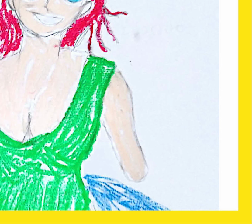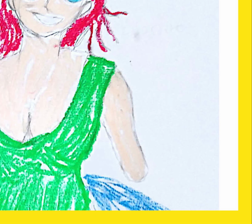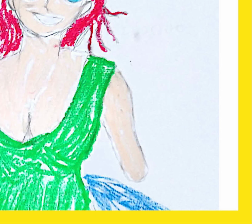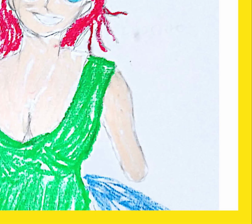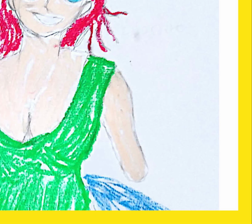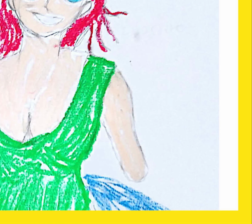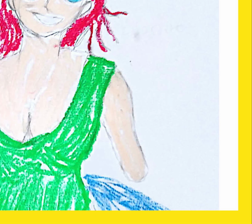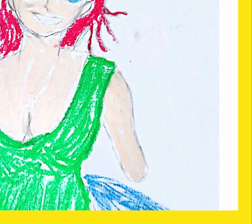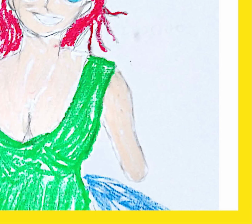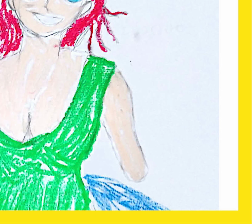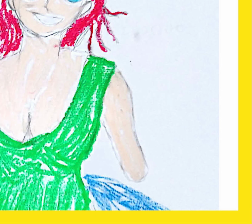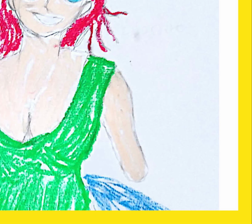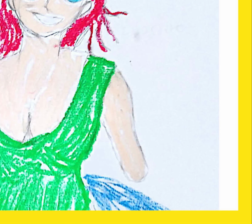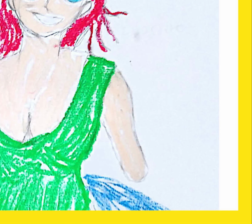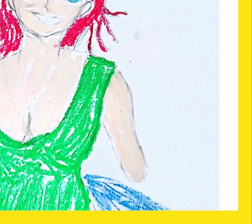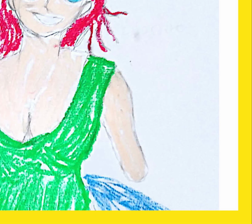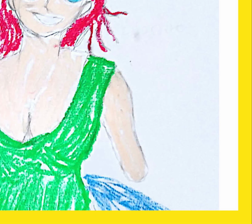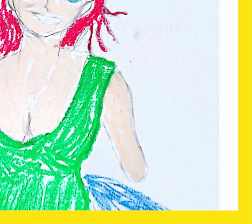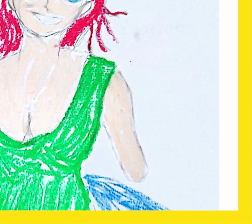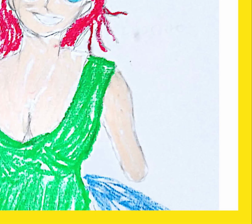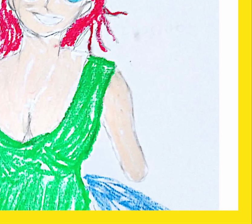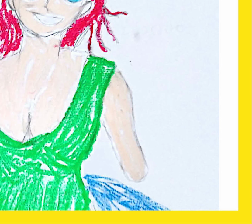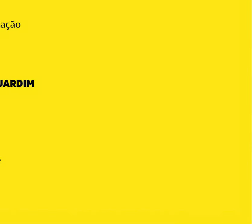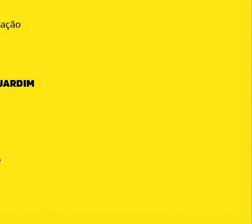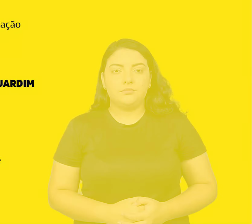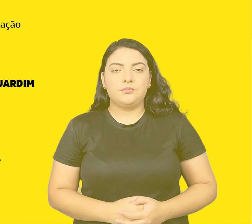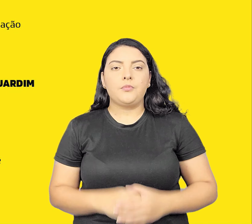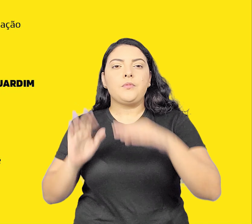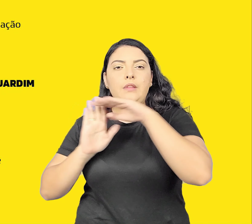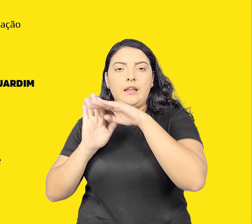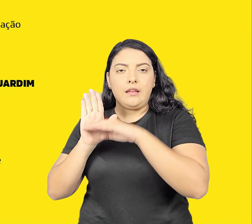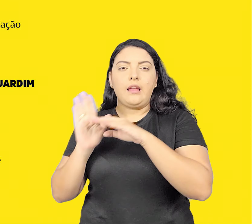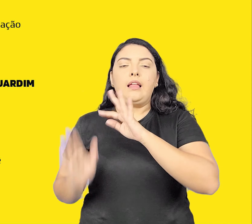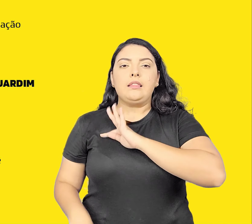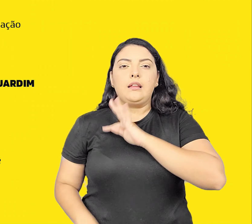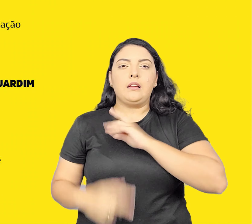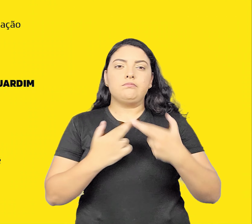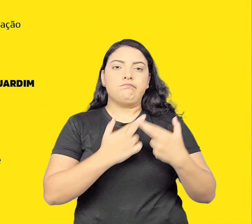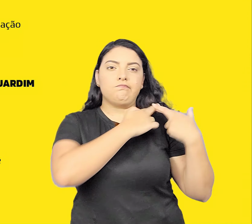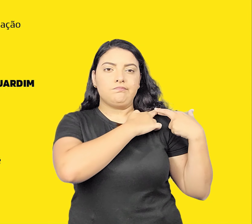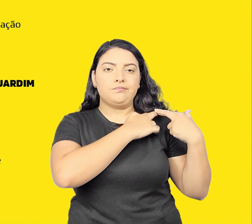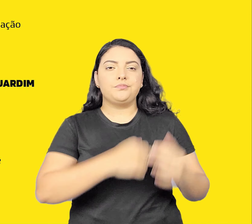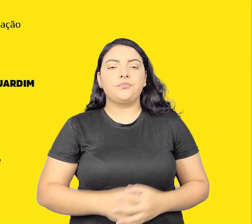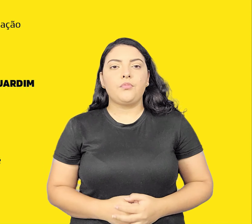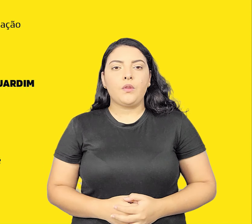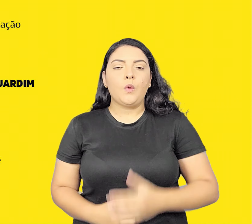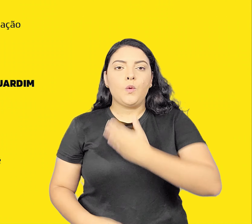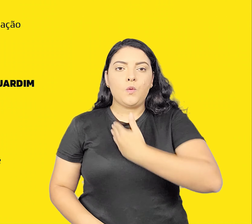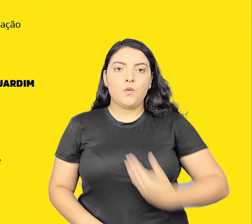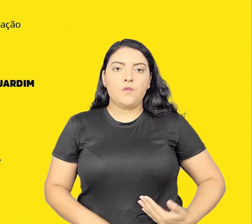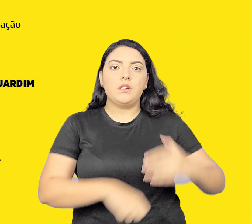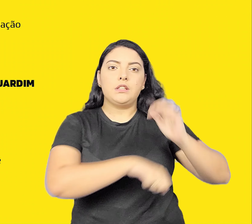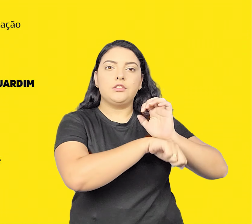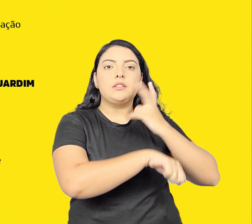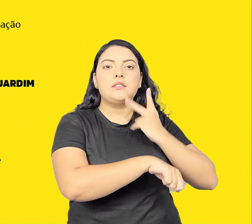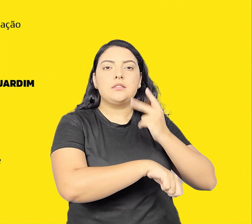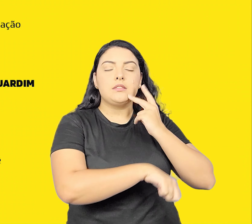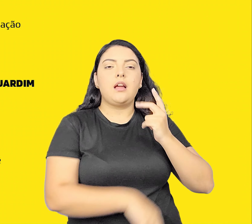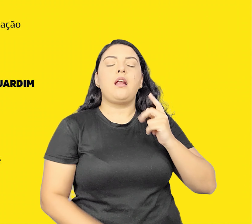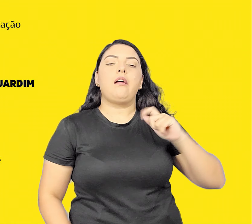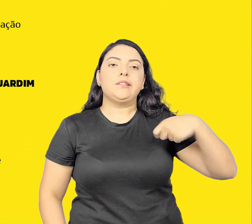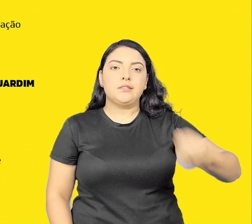Que representa Uma piscina redonda Ficha técnica Governo do Estado do Ceará